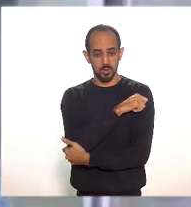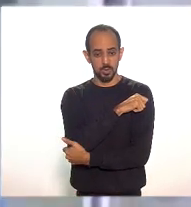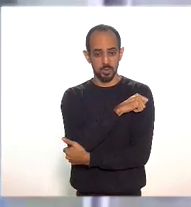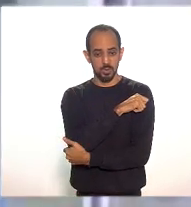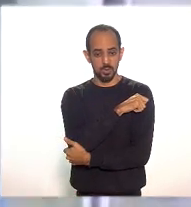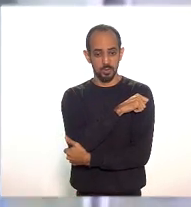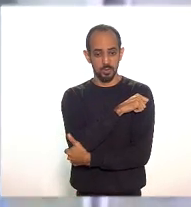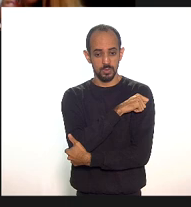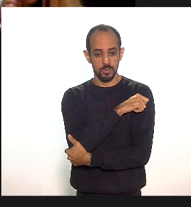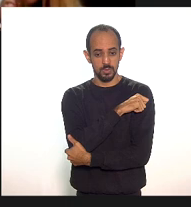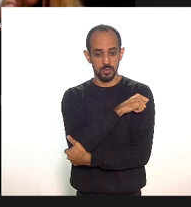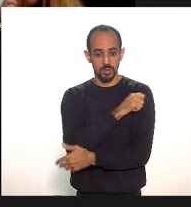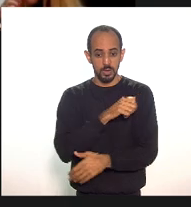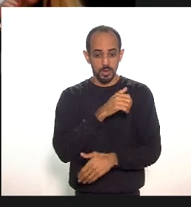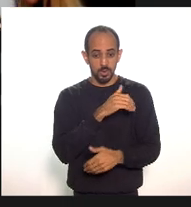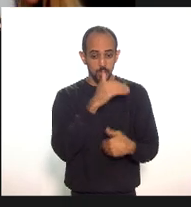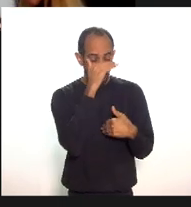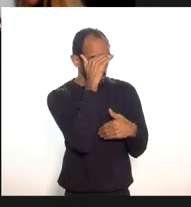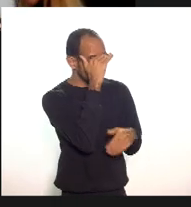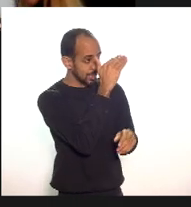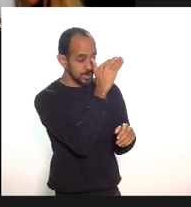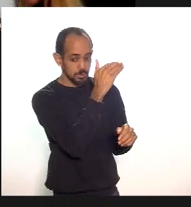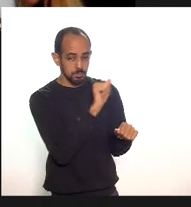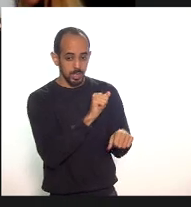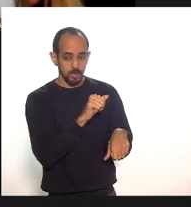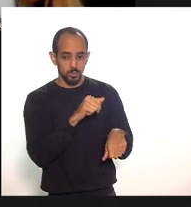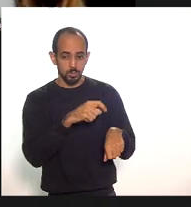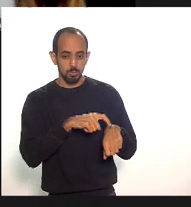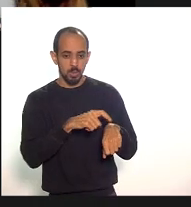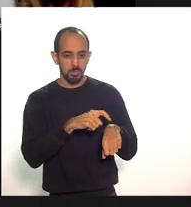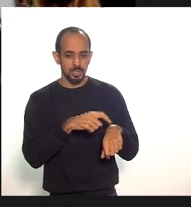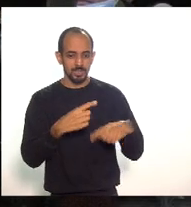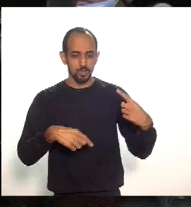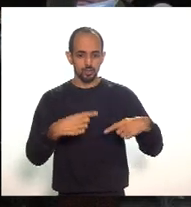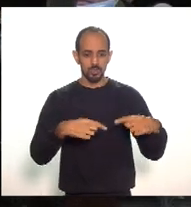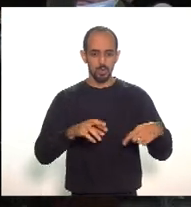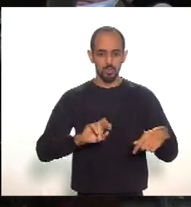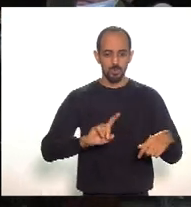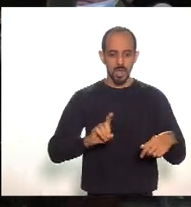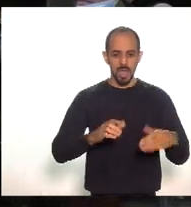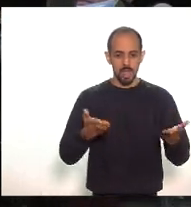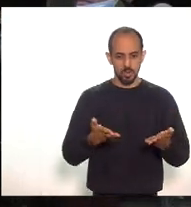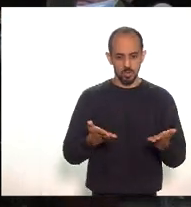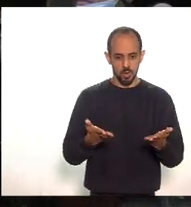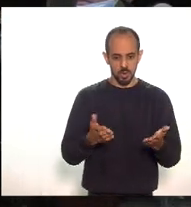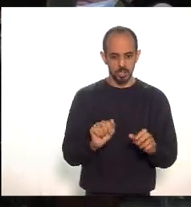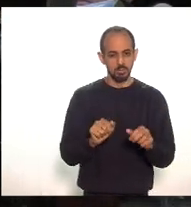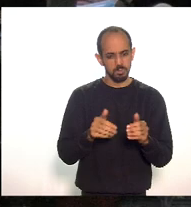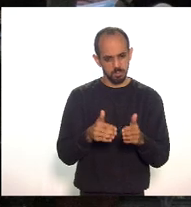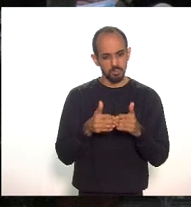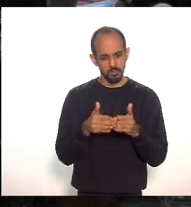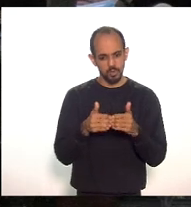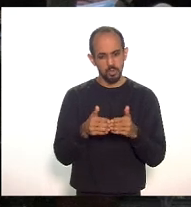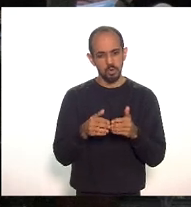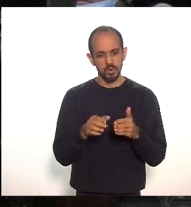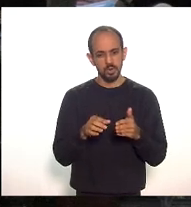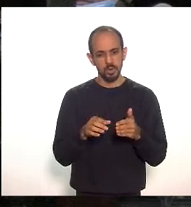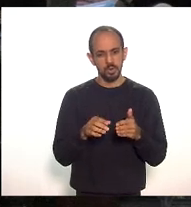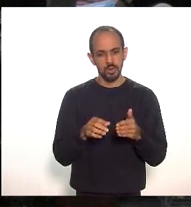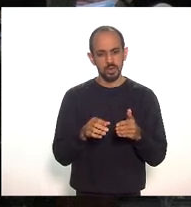deck com todo respeito é no momento da discussão no nós vamos lá vamos escrever discussão para discutir a matéria